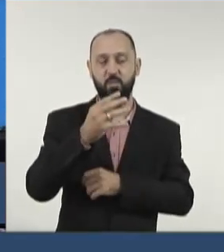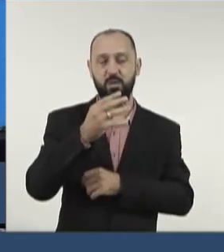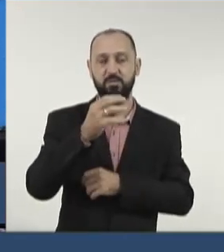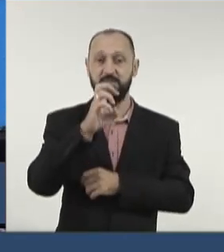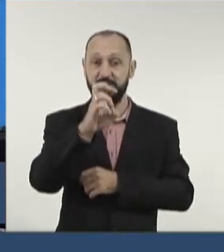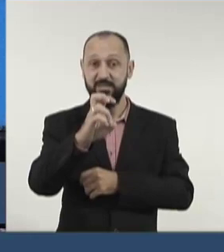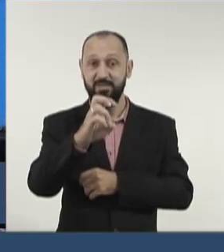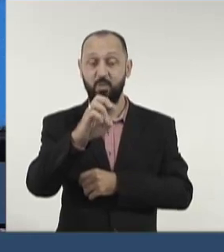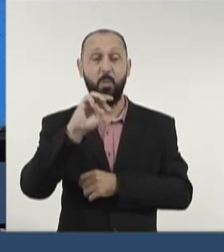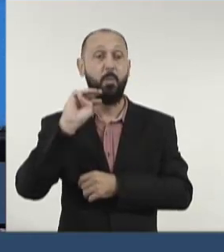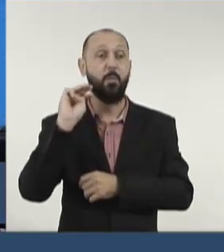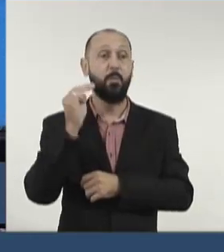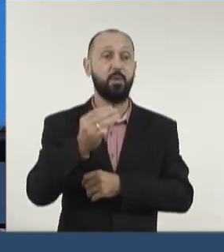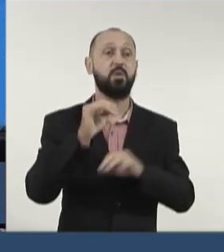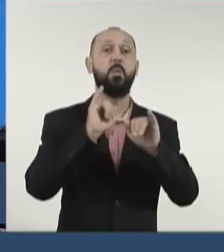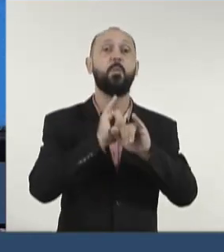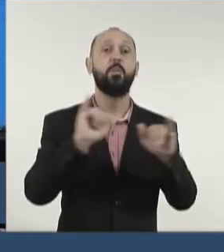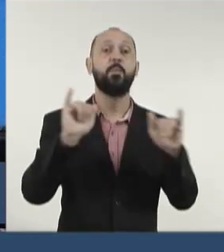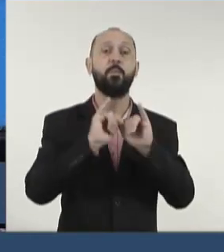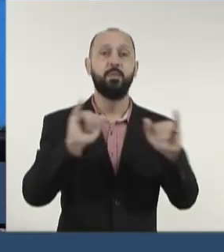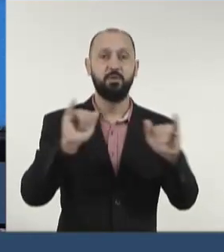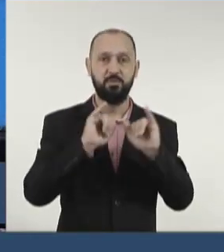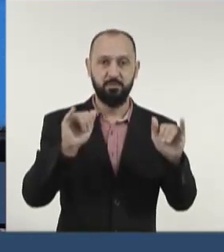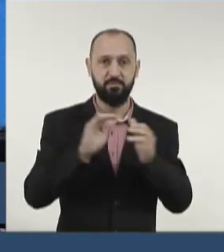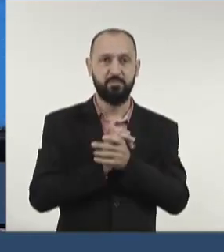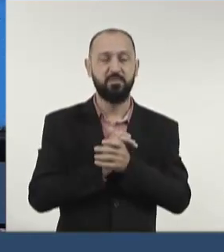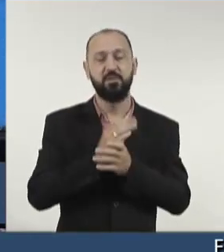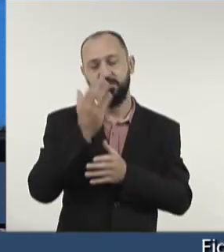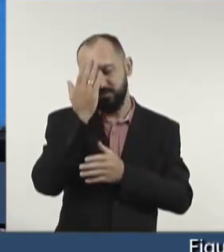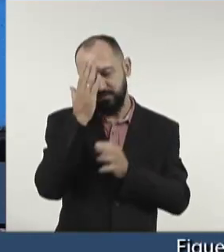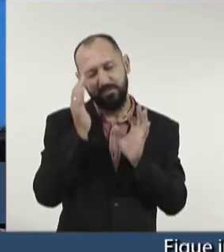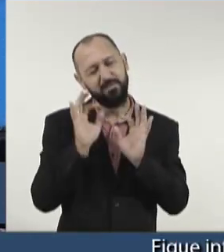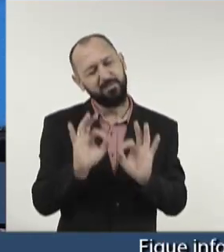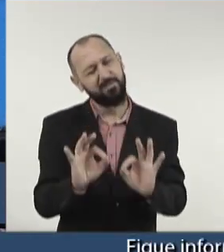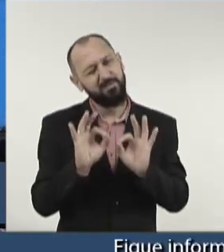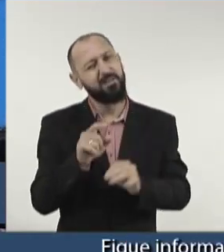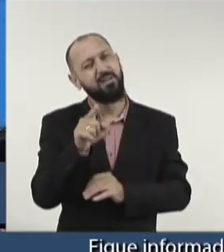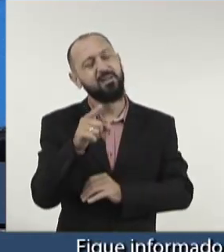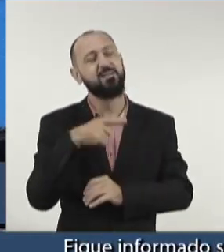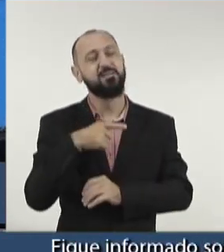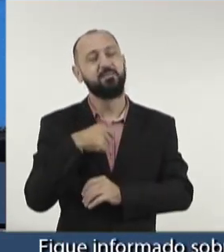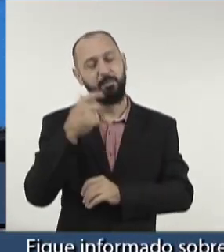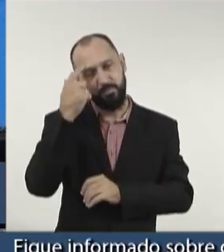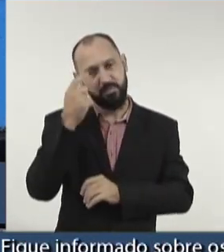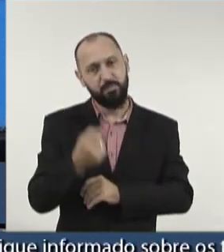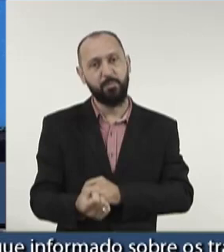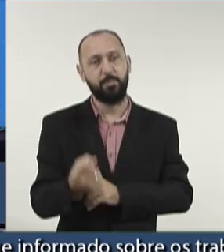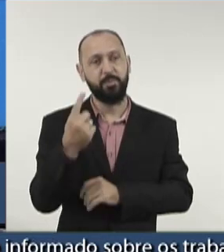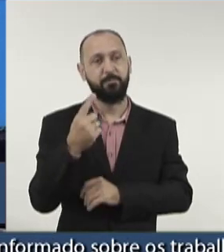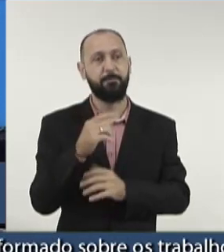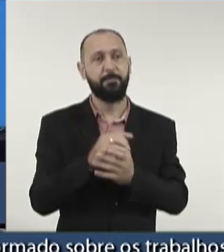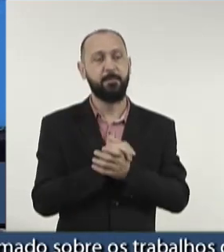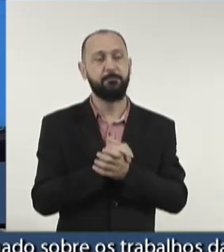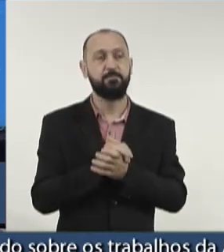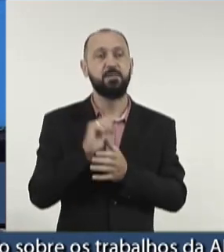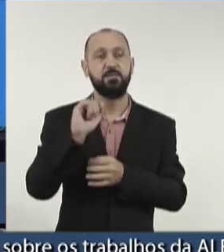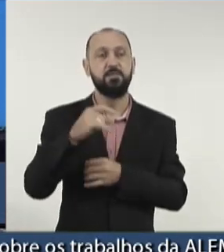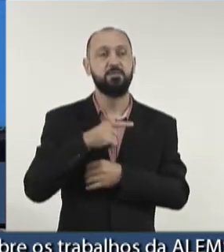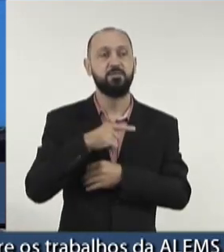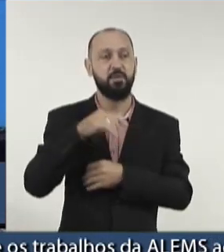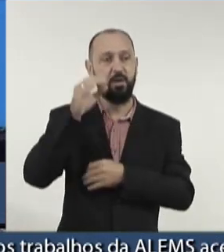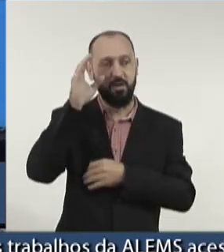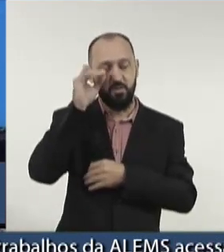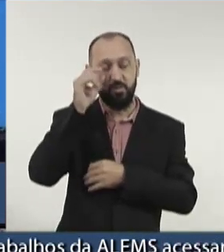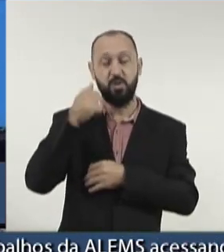milhões por ano em publicidade. E eu tenho certeza que a senhora também vai achar estranho, se tiver a curiosidade que